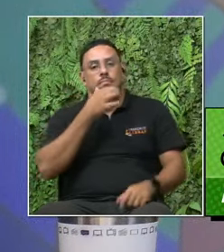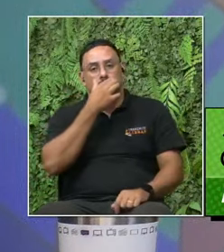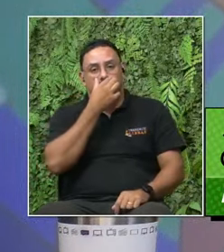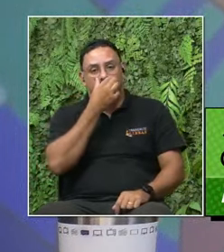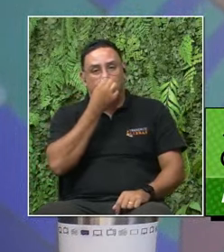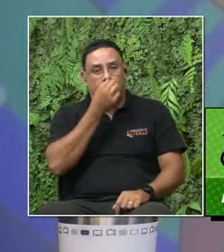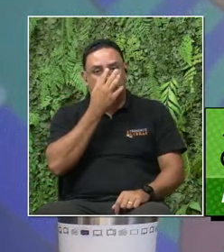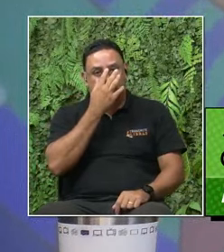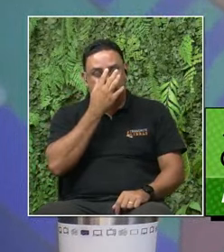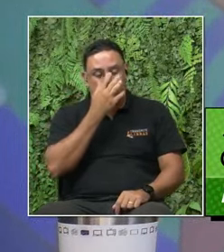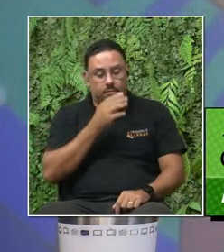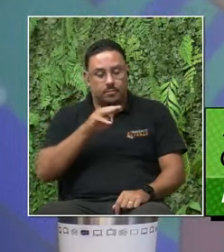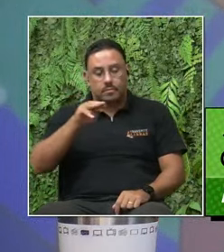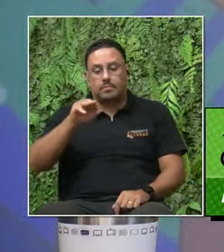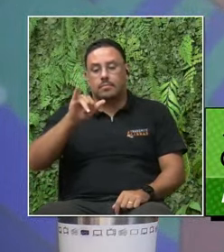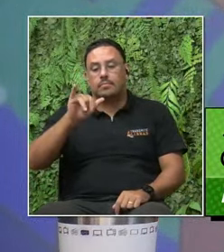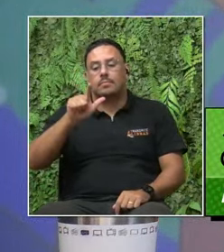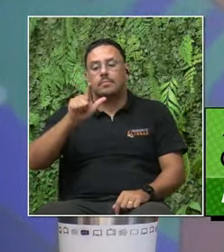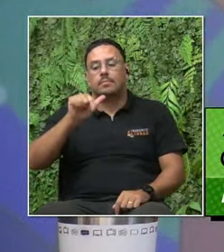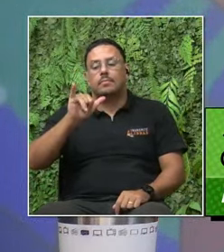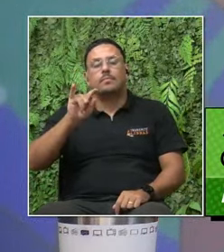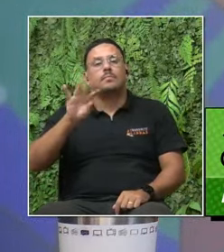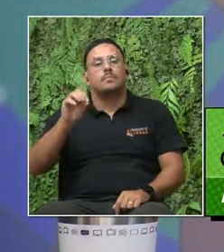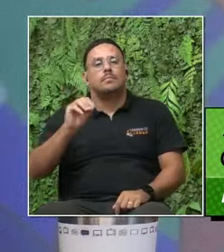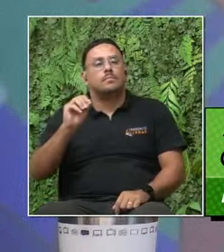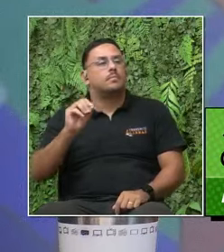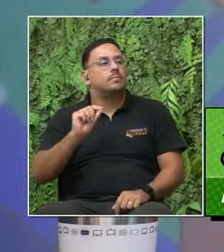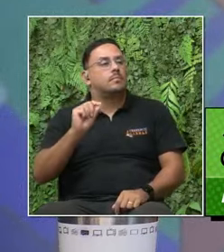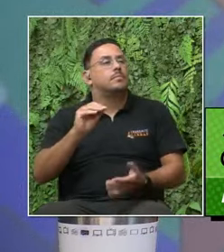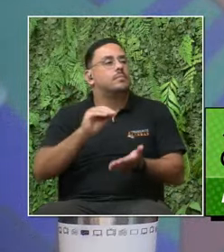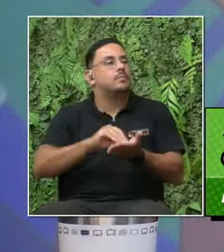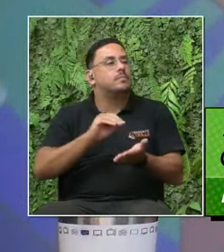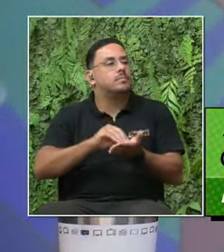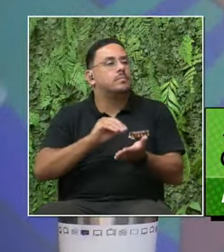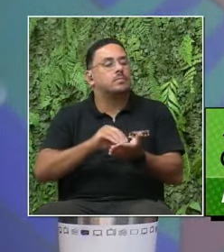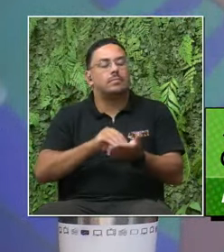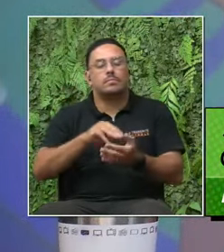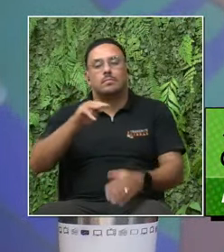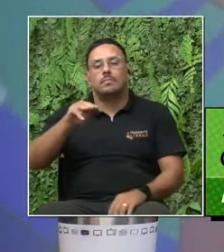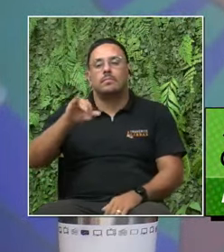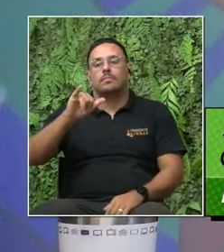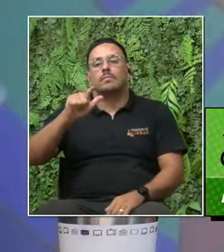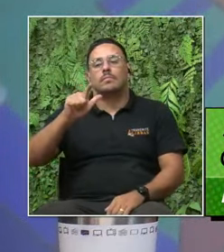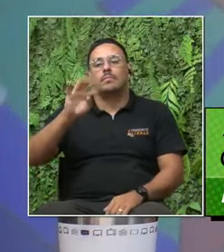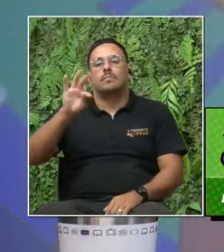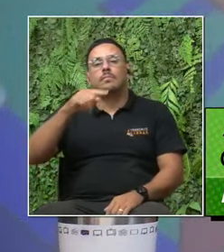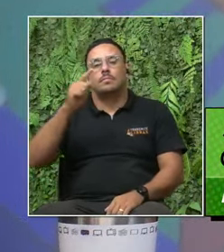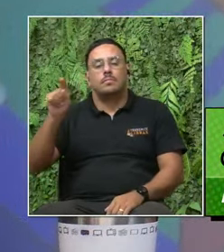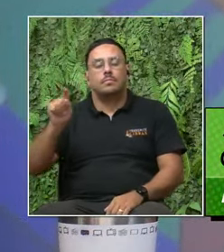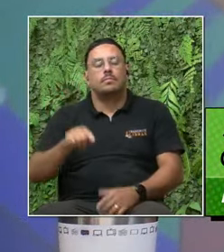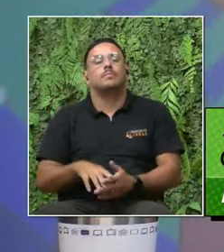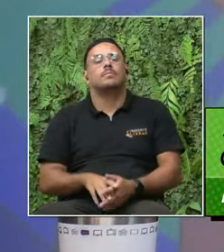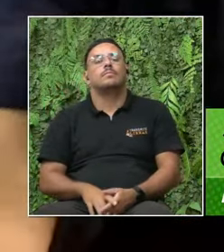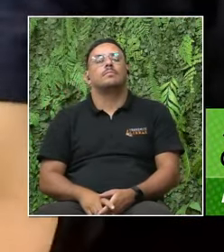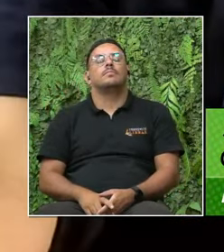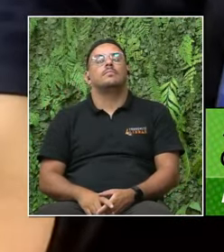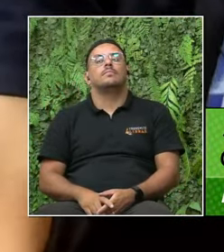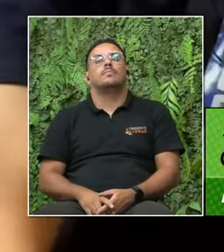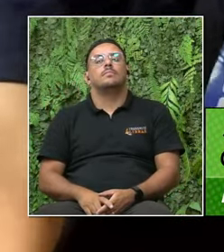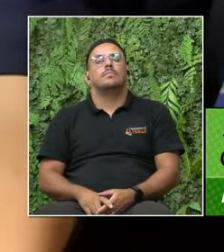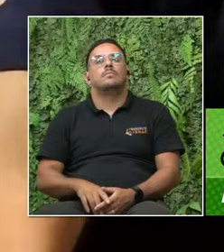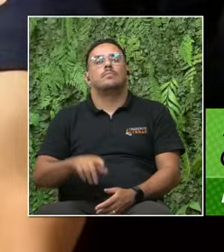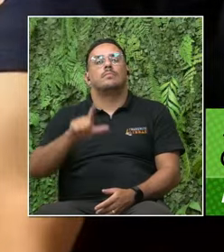campo milito tá bom legal quem faltou Miltão é